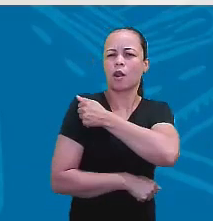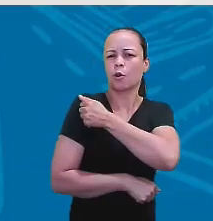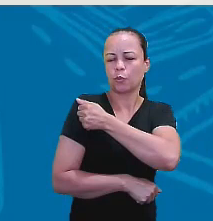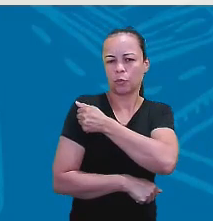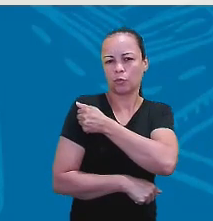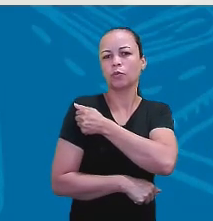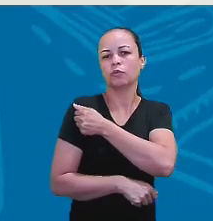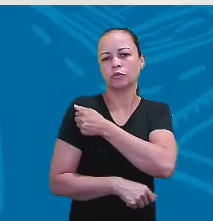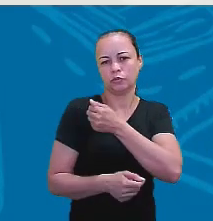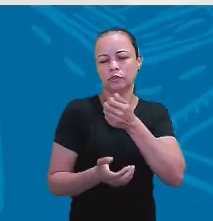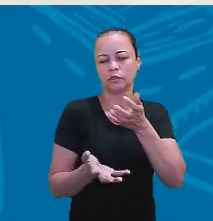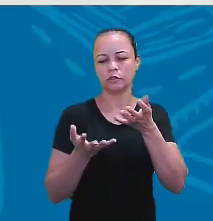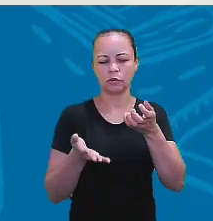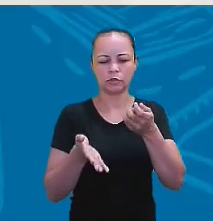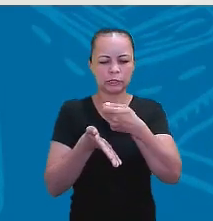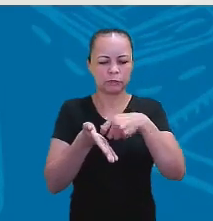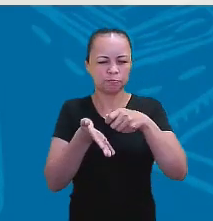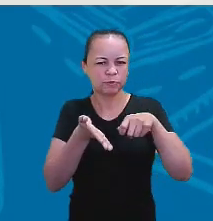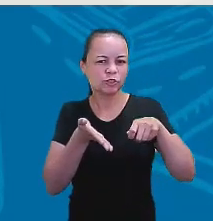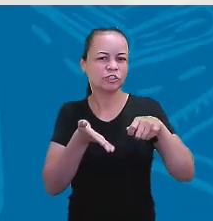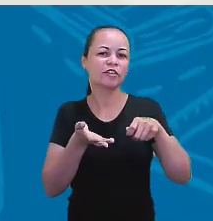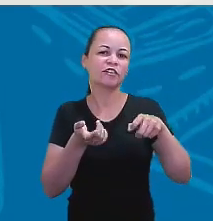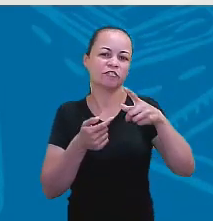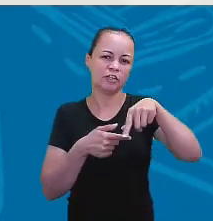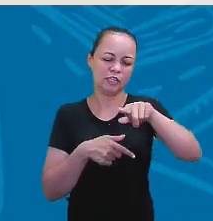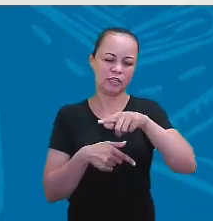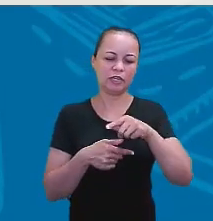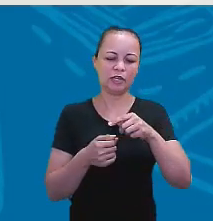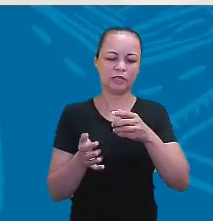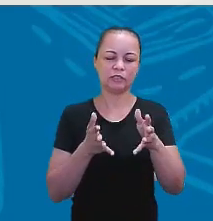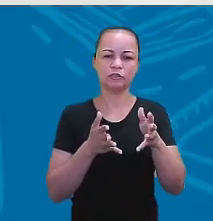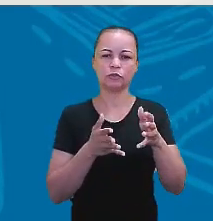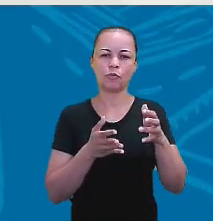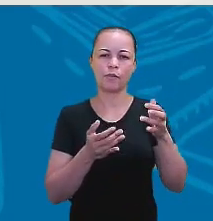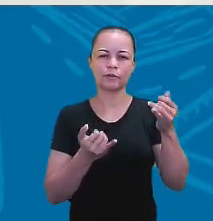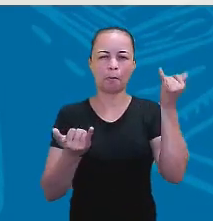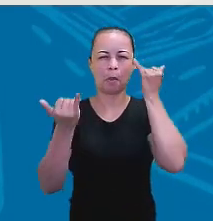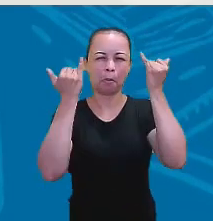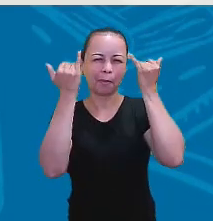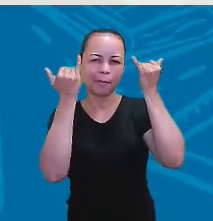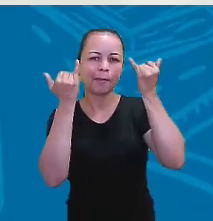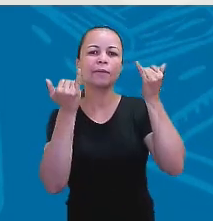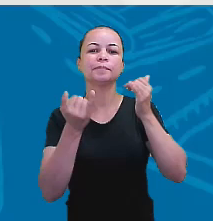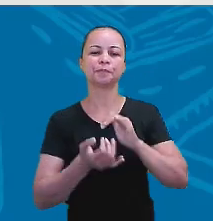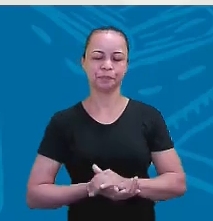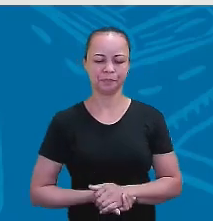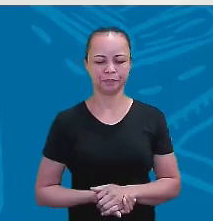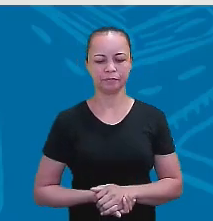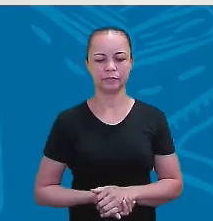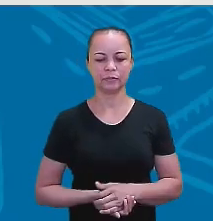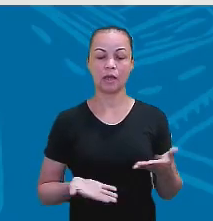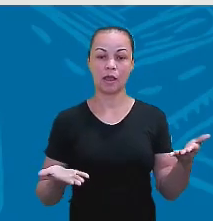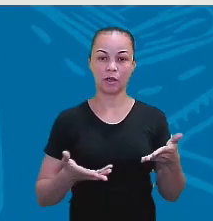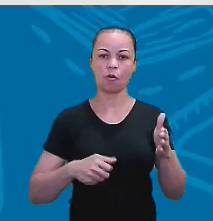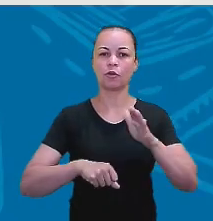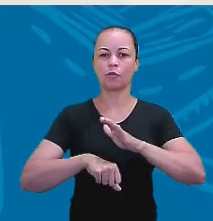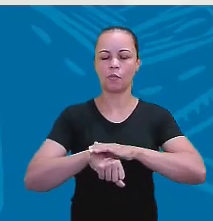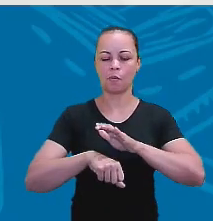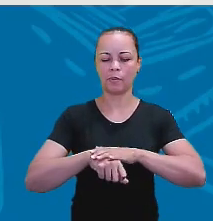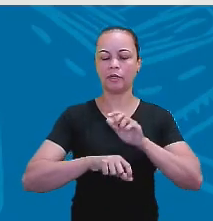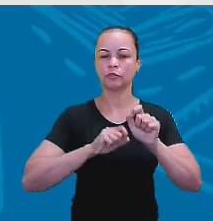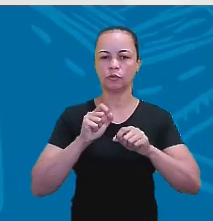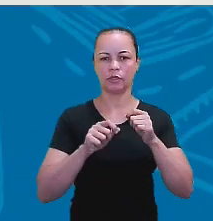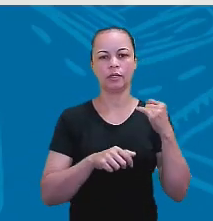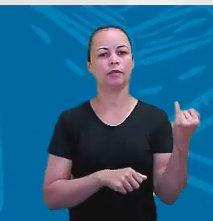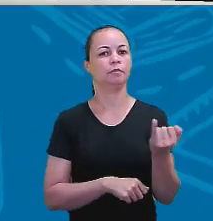até uma dermopigmentação no seu corpo com essas informações. E aí, vamos para aquele momento que eu acho que é muito, mas